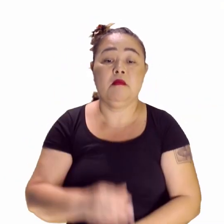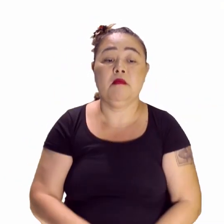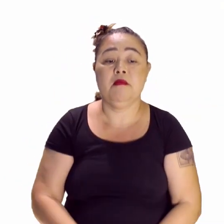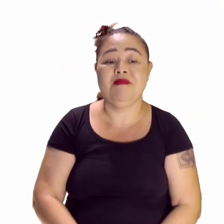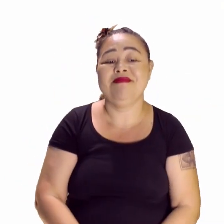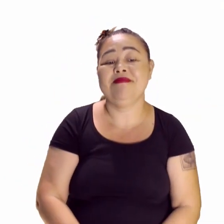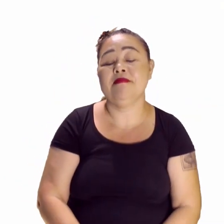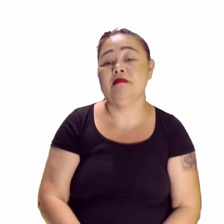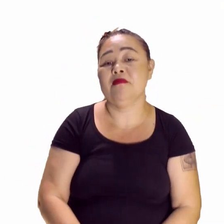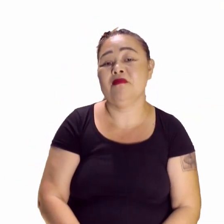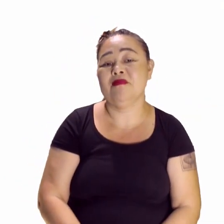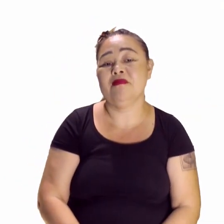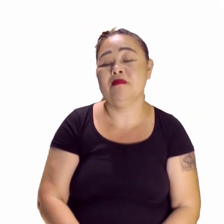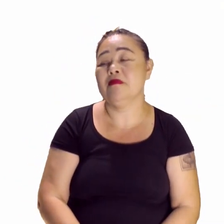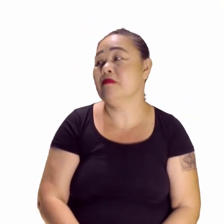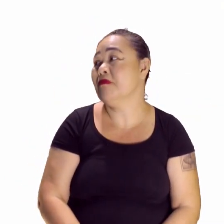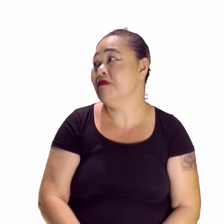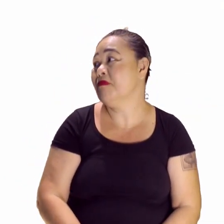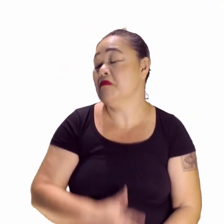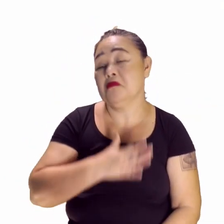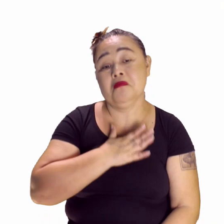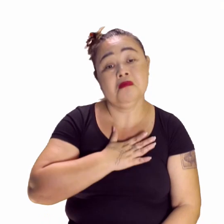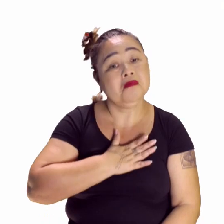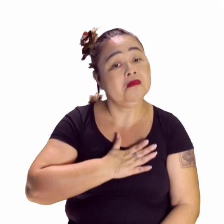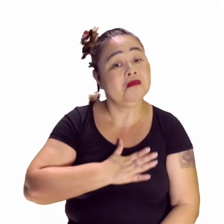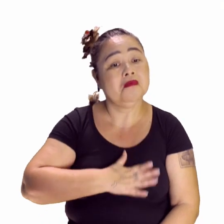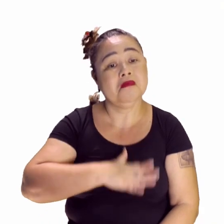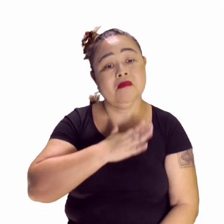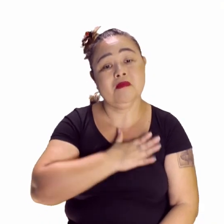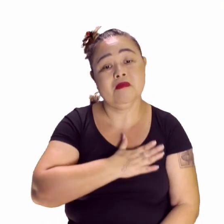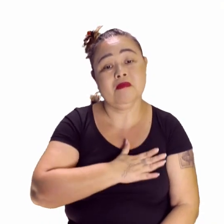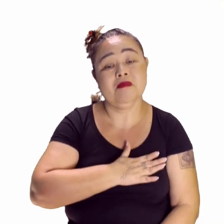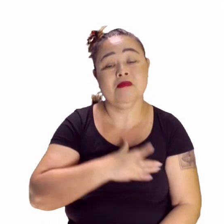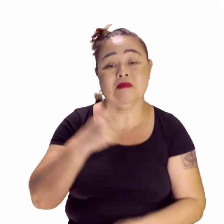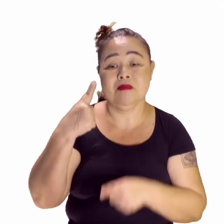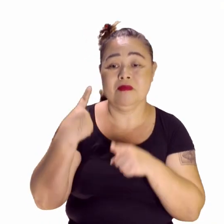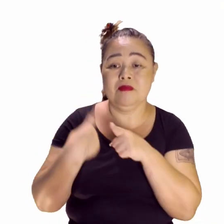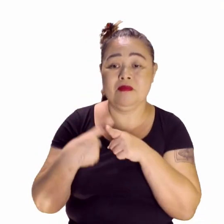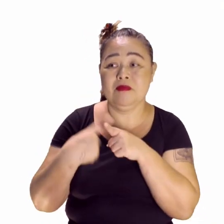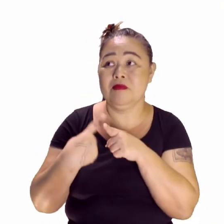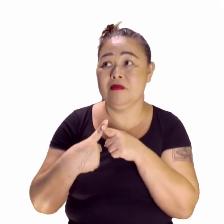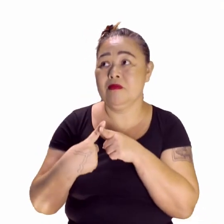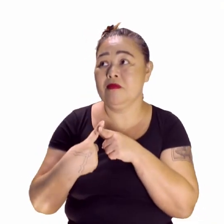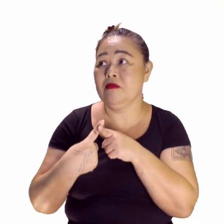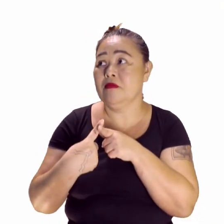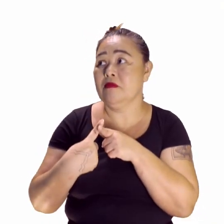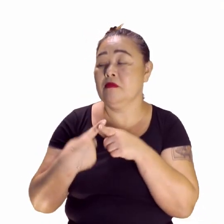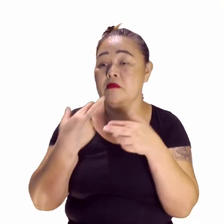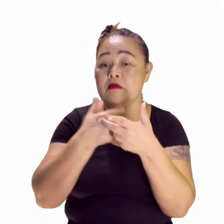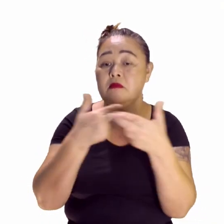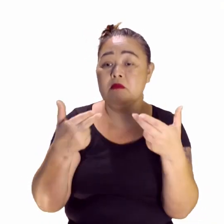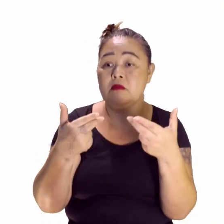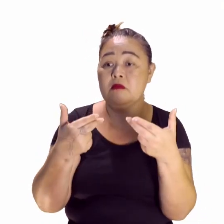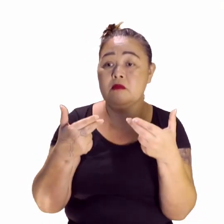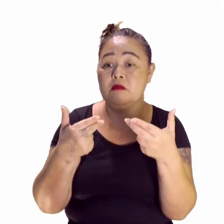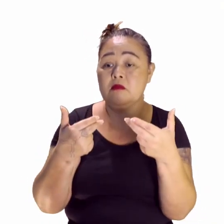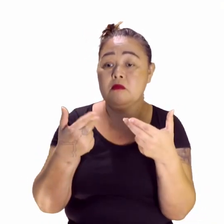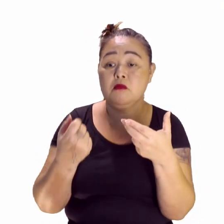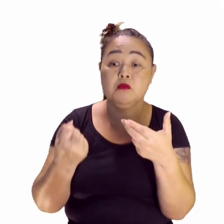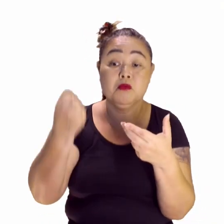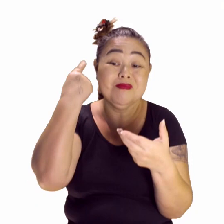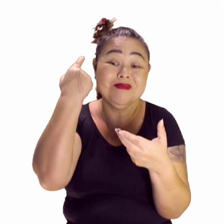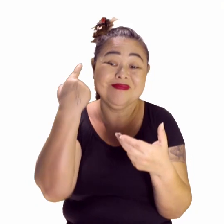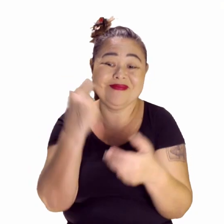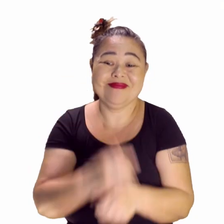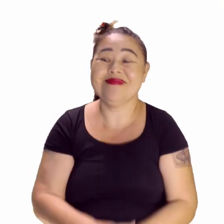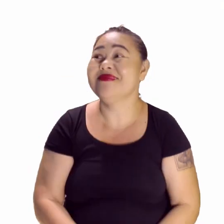Paulo. E aí, professor Jorge? Tranquilo. Tranquilo demais. Por que tranquilo? Porque assim, ó, tem coisas aí que é um absurdo.